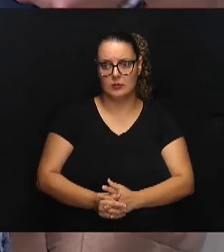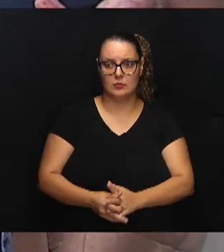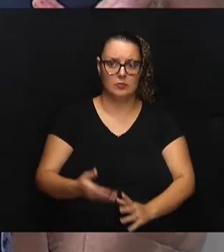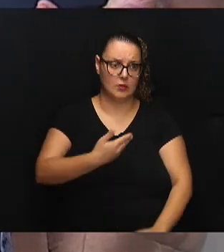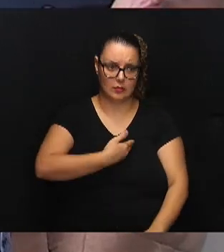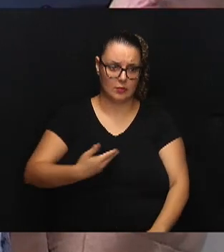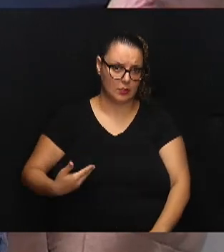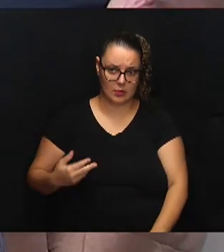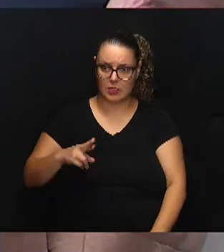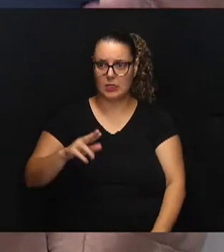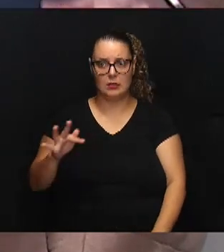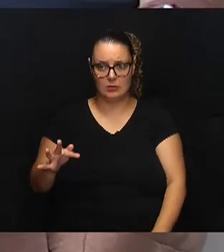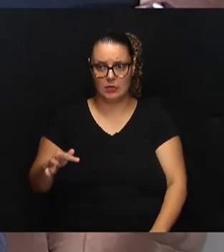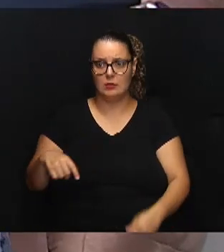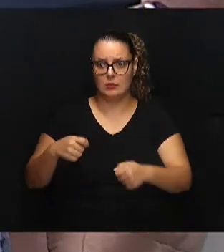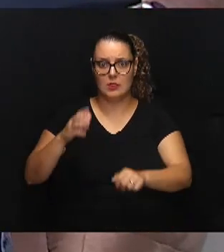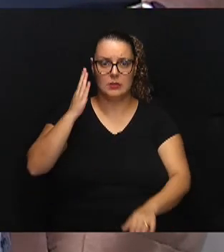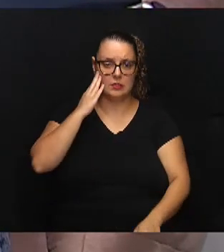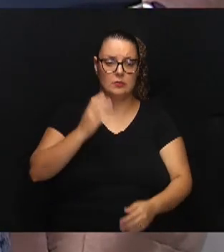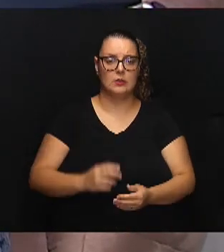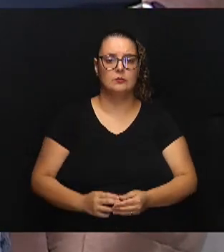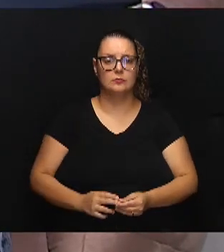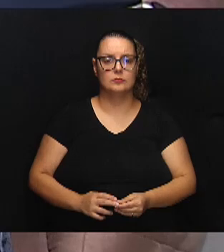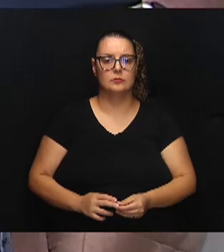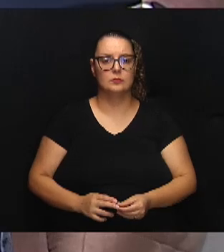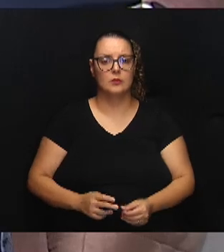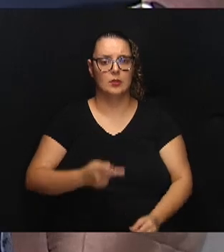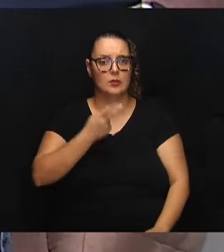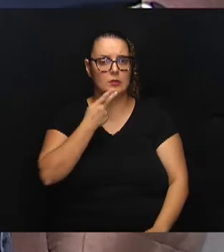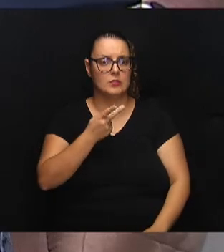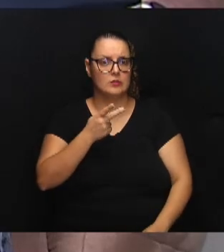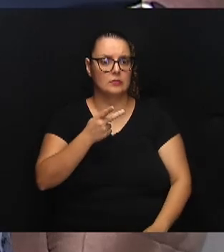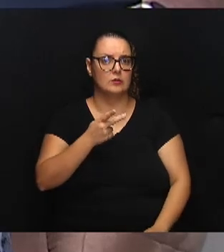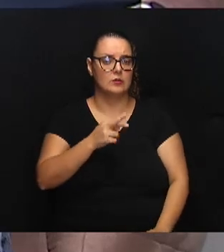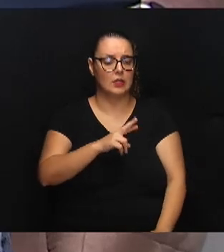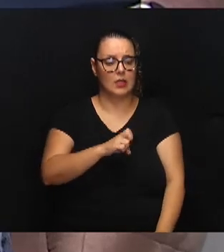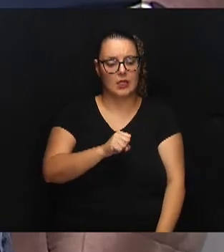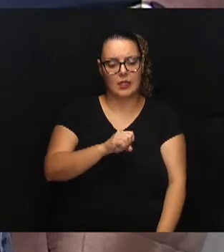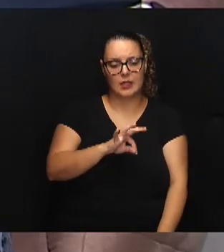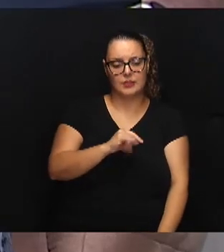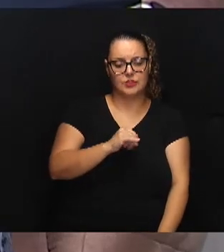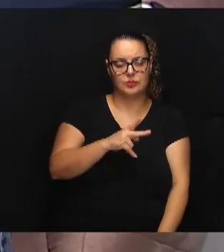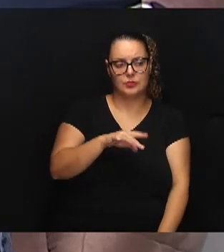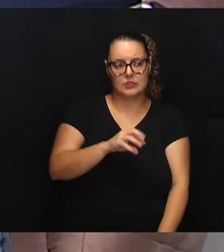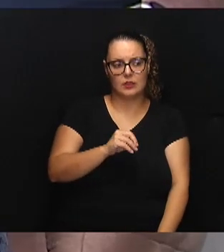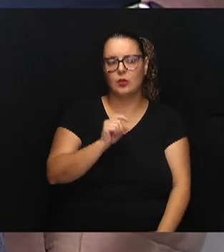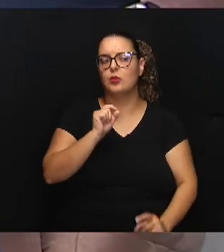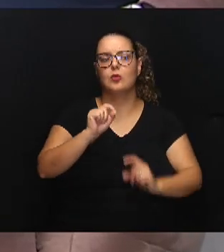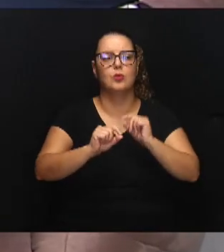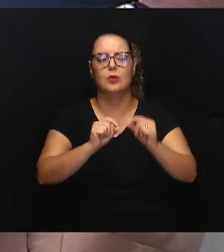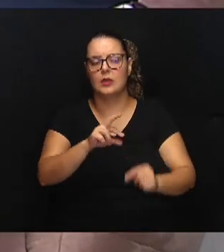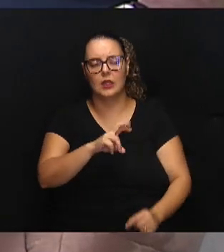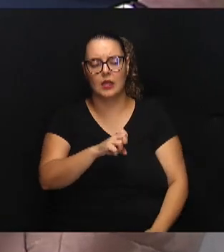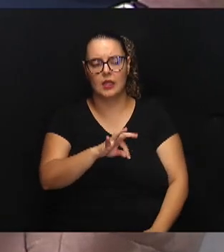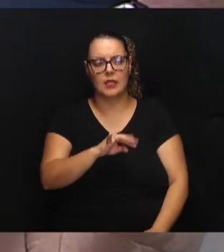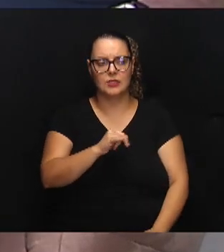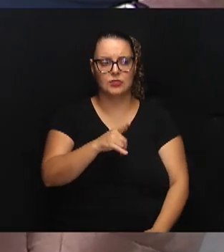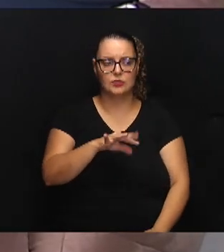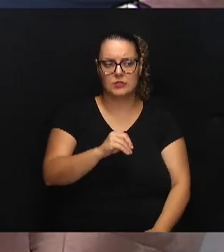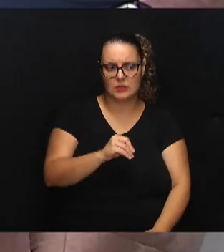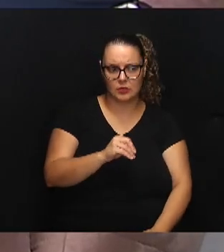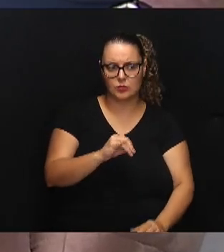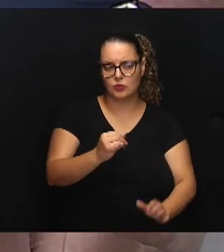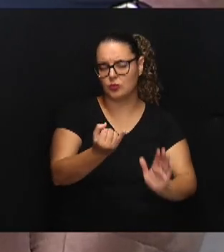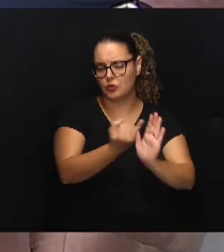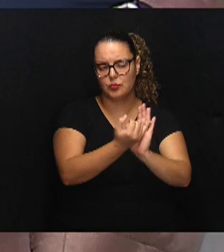né? A Receita Federal precisa saber. Você falou muitas vezes da restituição, né? O que é a restituição do imposto de renda? A